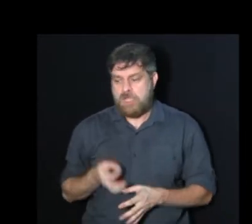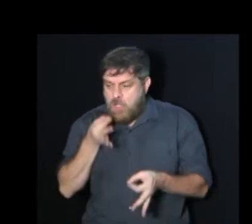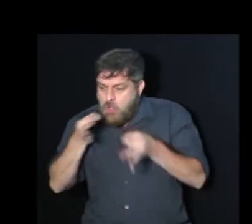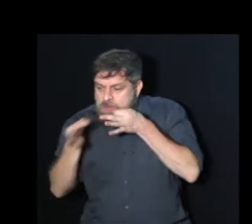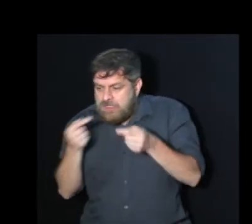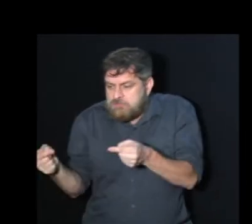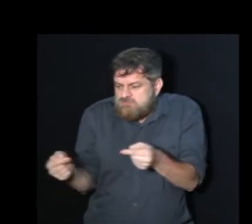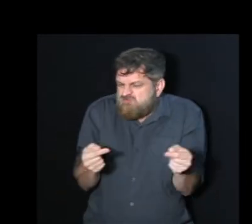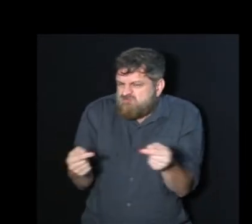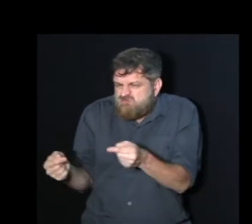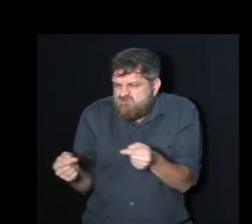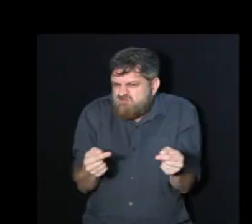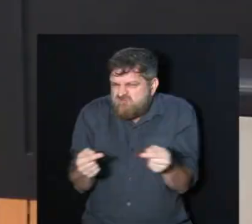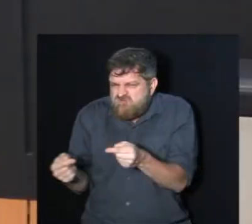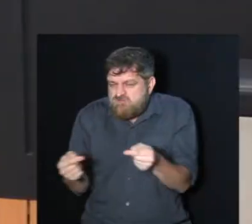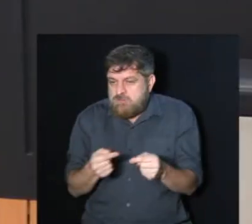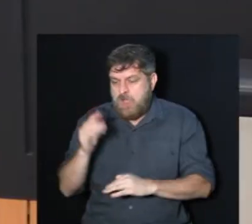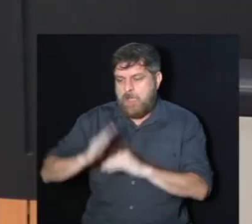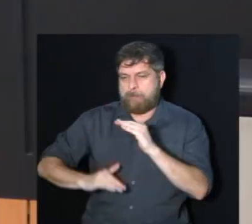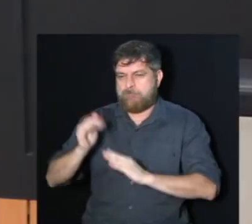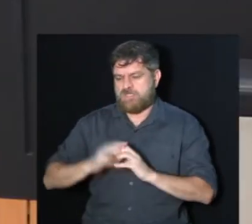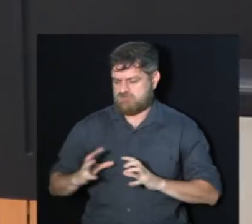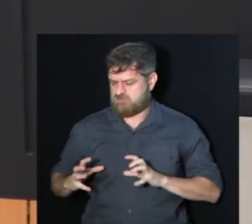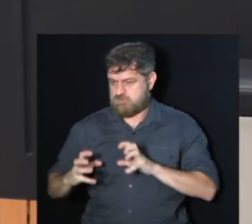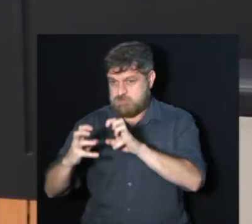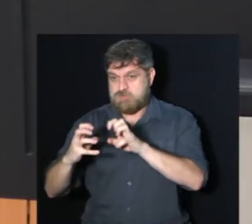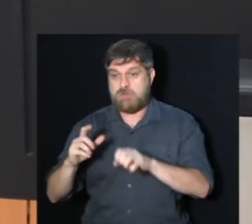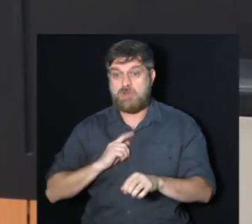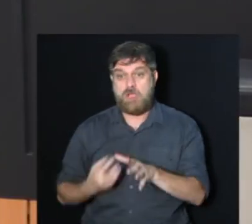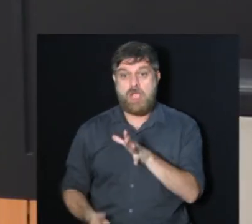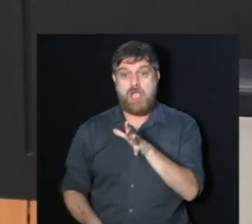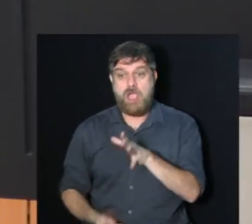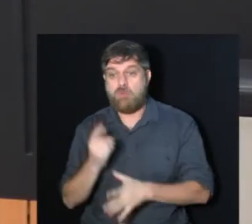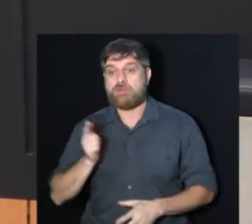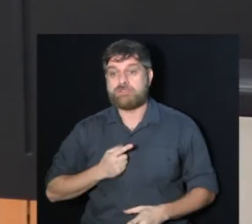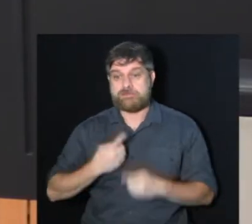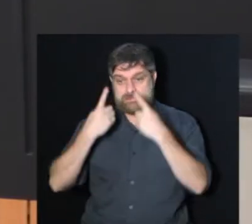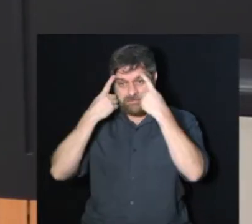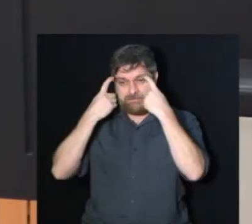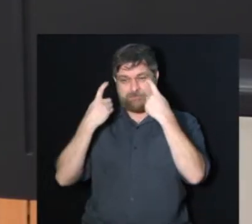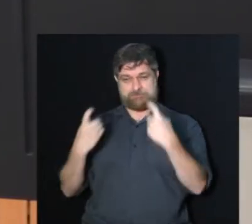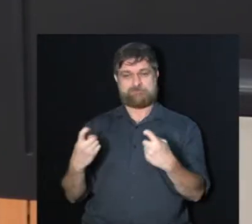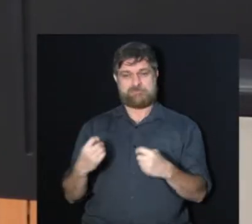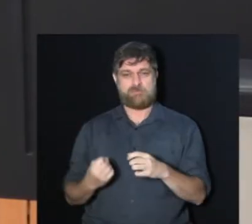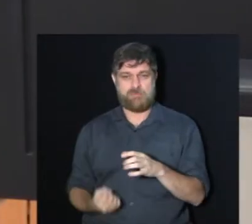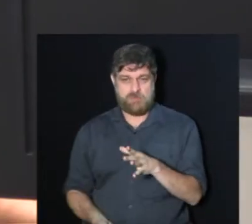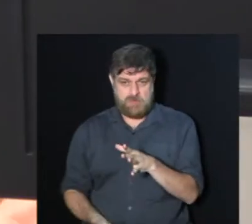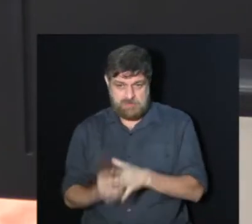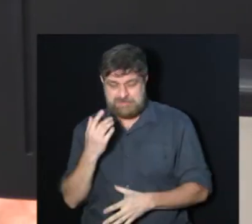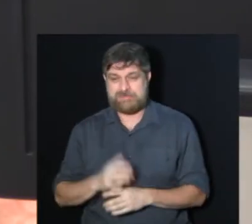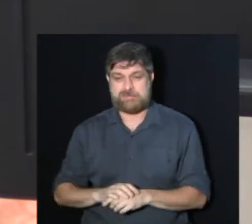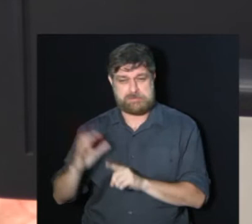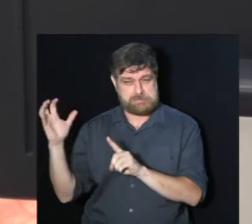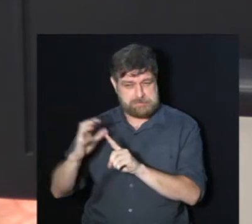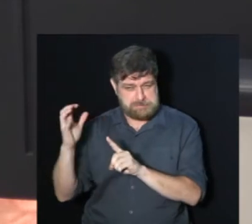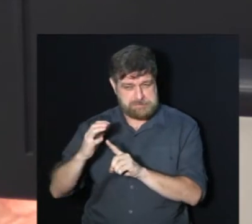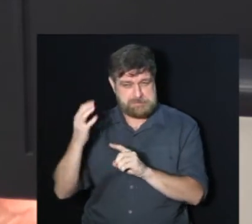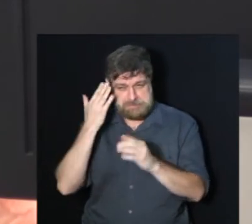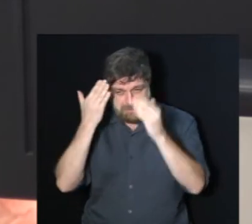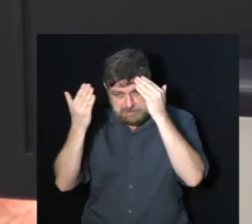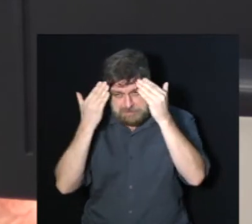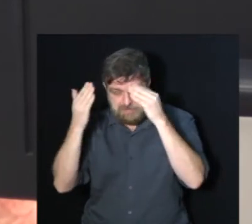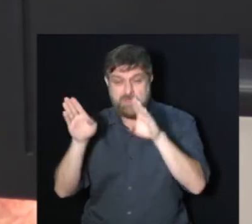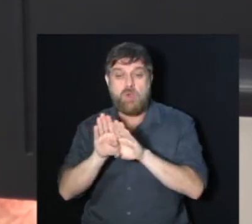opiniões, de atitudes, e causa, então, essa abominável agressão, que pode ser uma agressão psicológica, uma